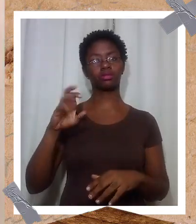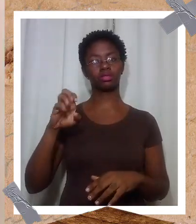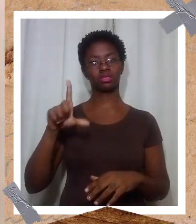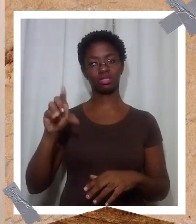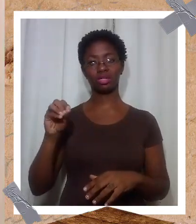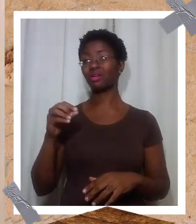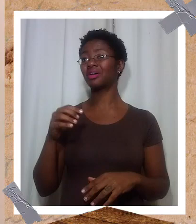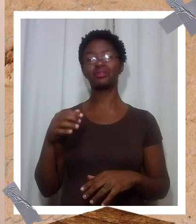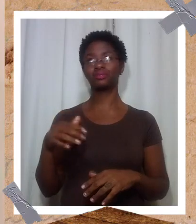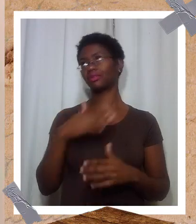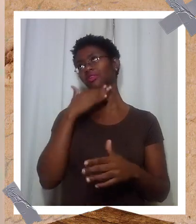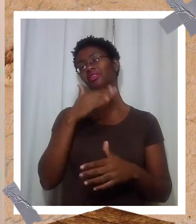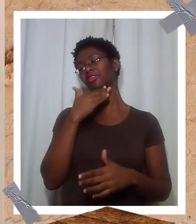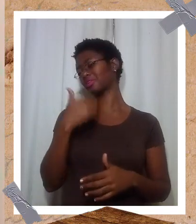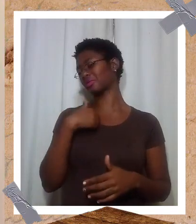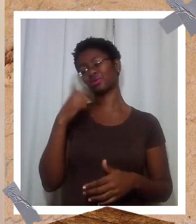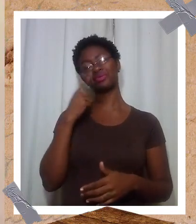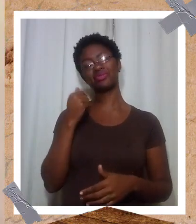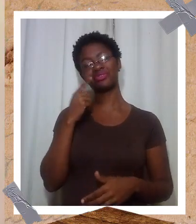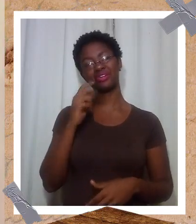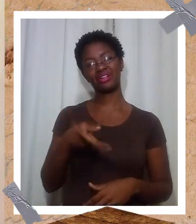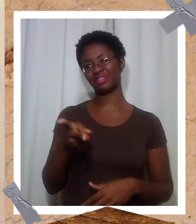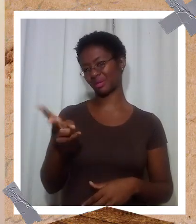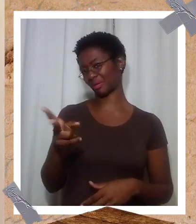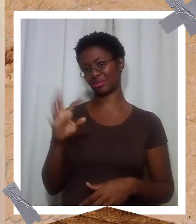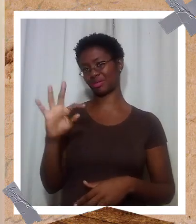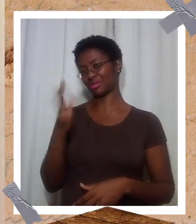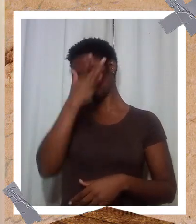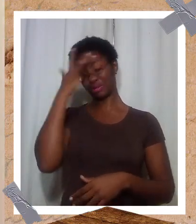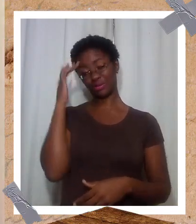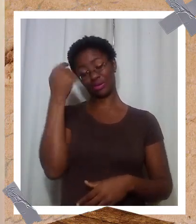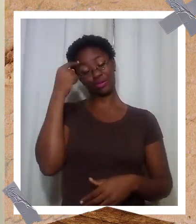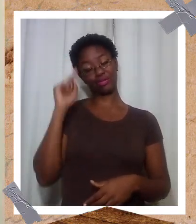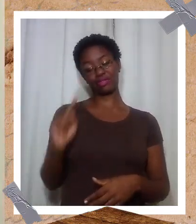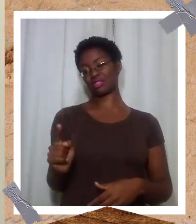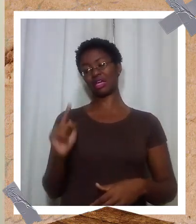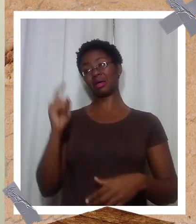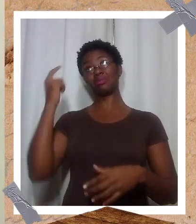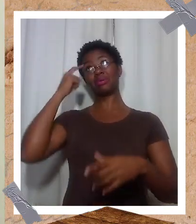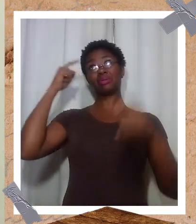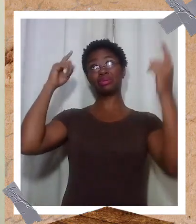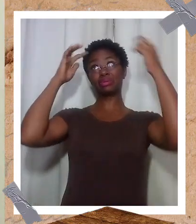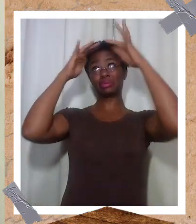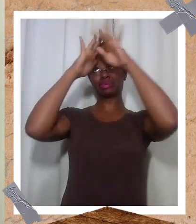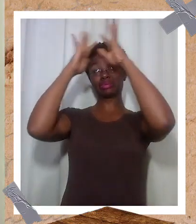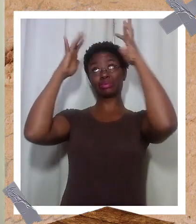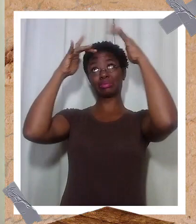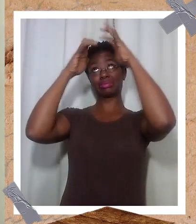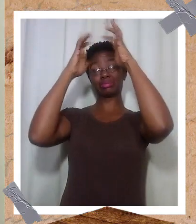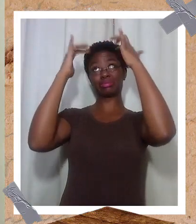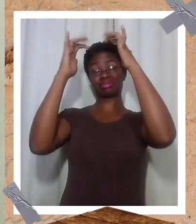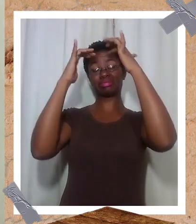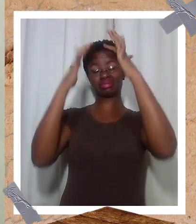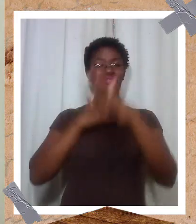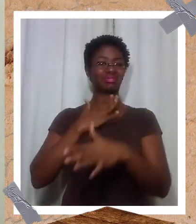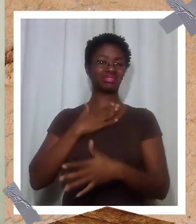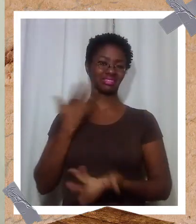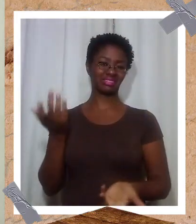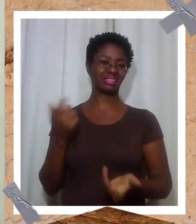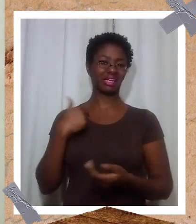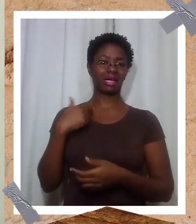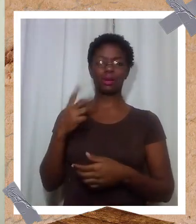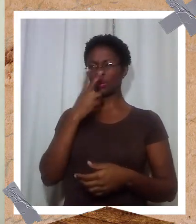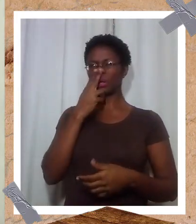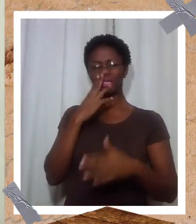chorar, cara. Porque ninguém sabe o que passa na minha cabeça quando eu vejo isso. E quando eu estava ali, porque para mim eu tinha chegado